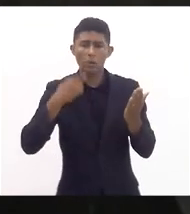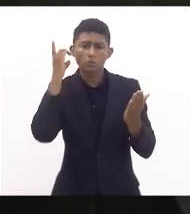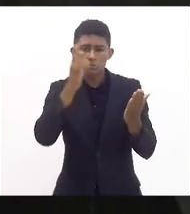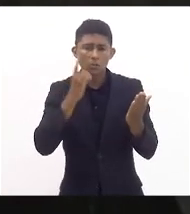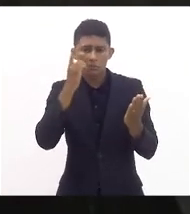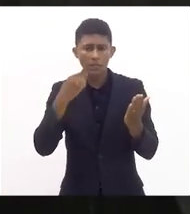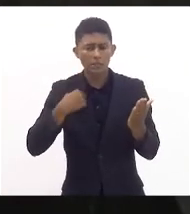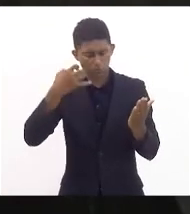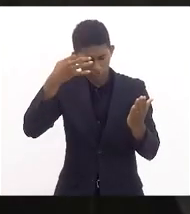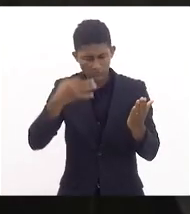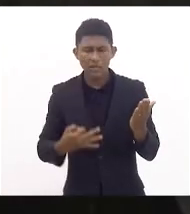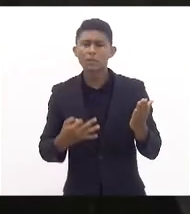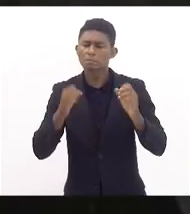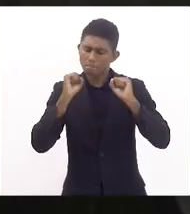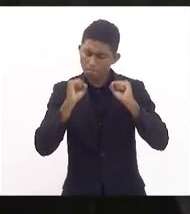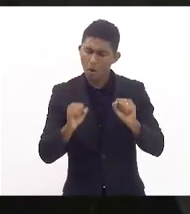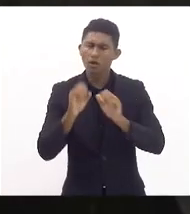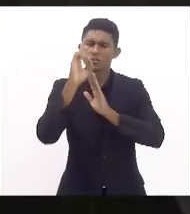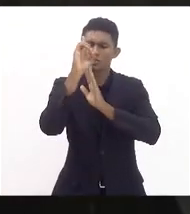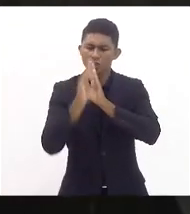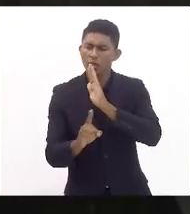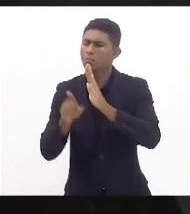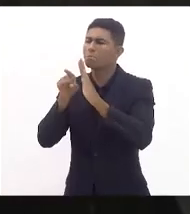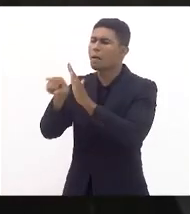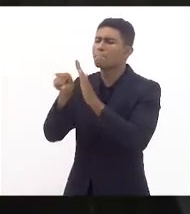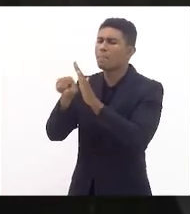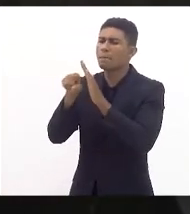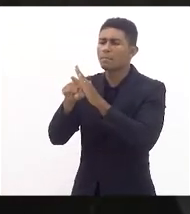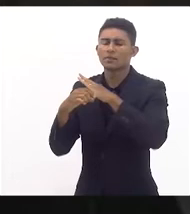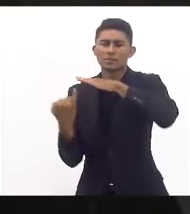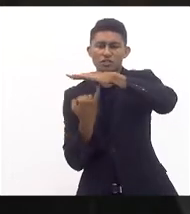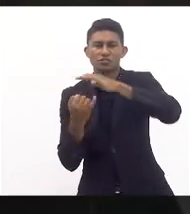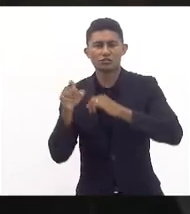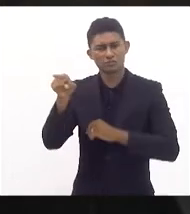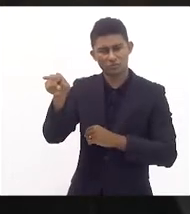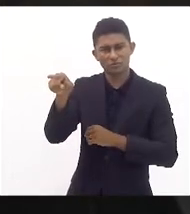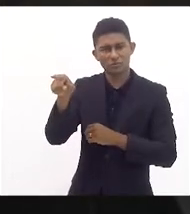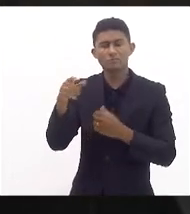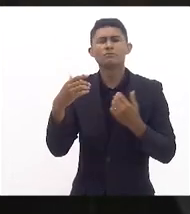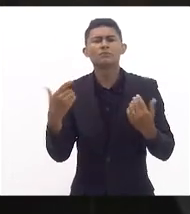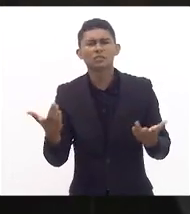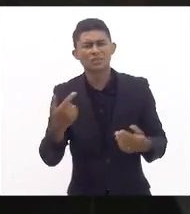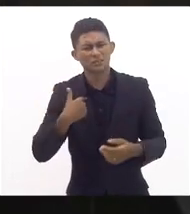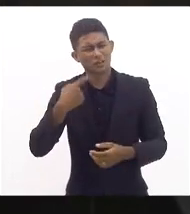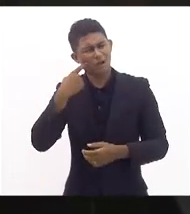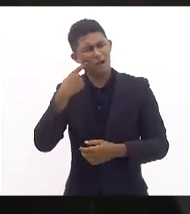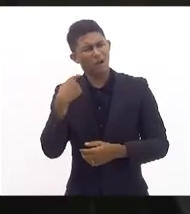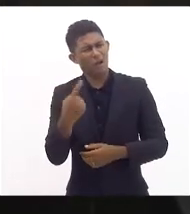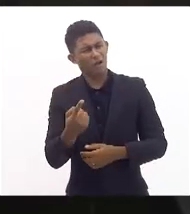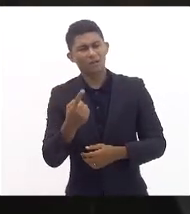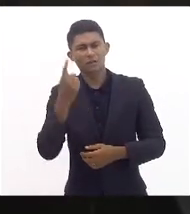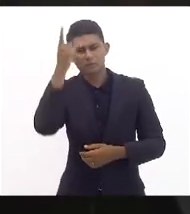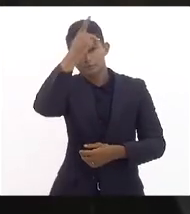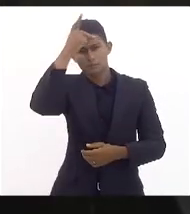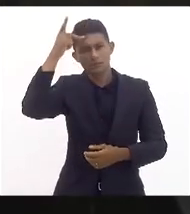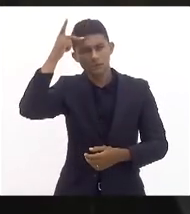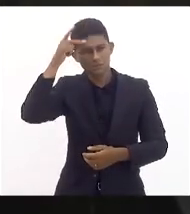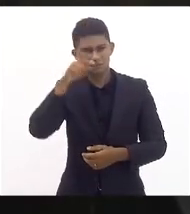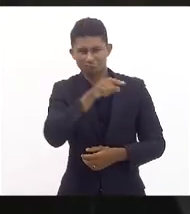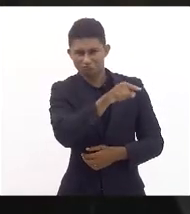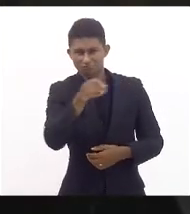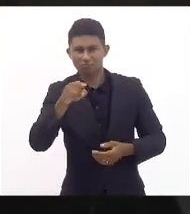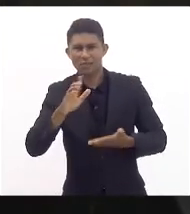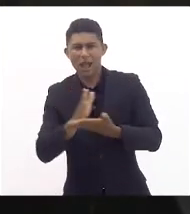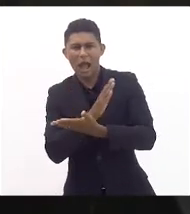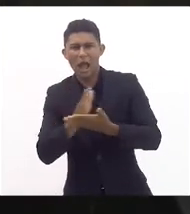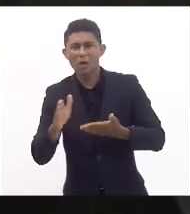parlamentar. Então, quando nós vemos pessoas muito preocupadas com